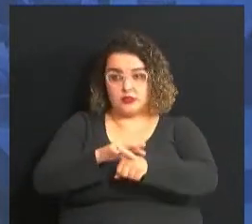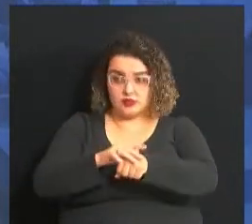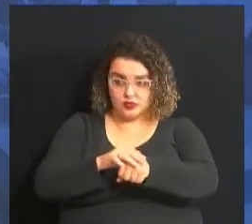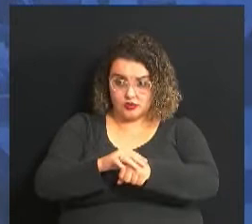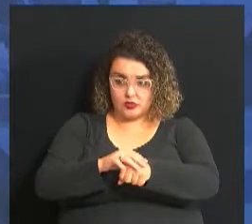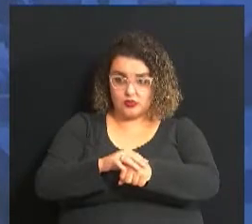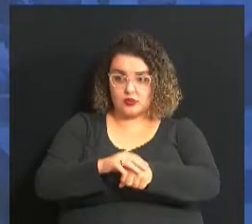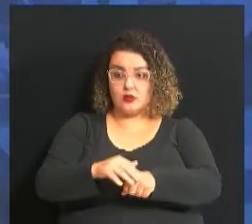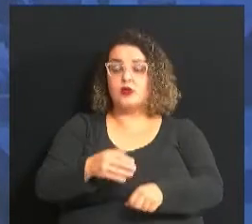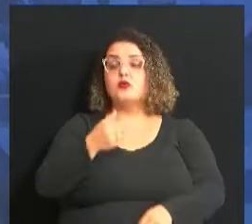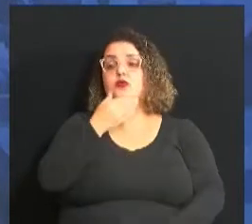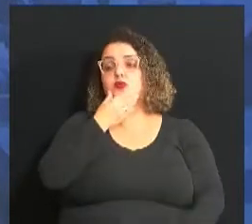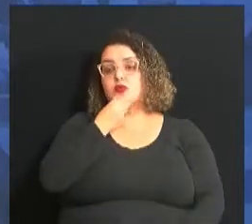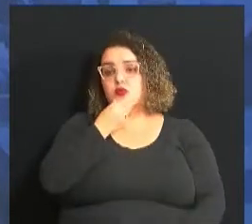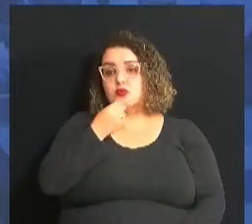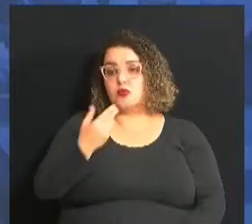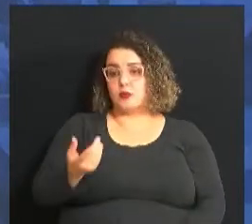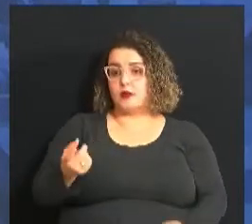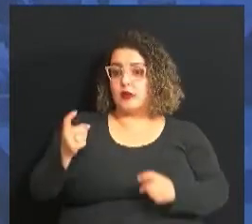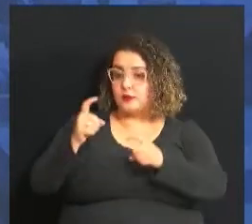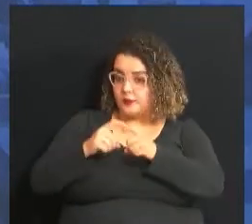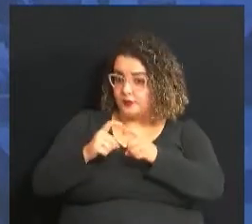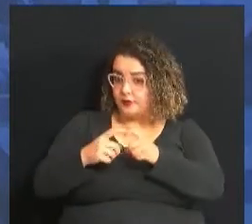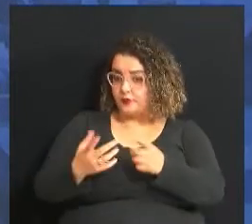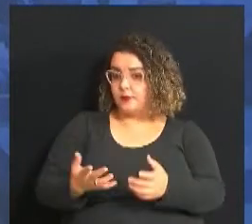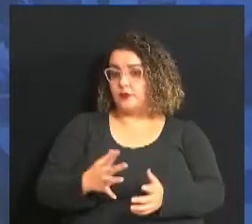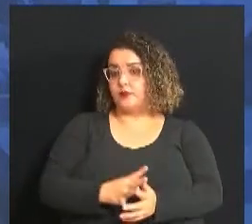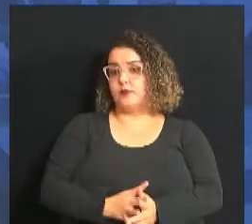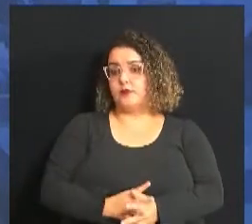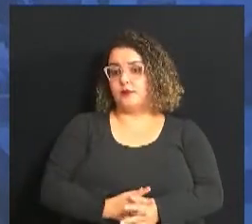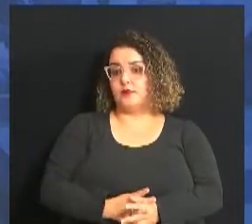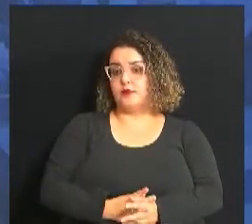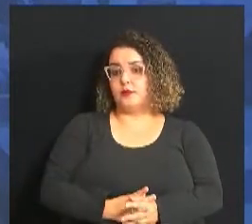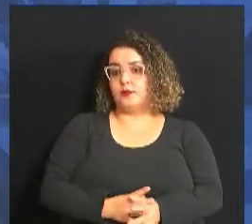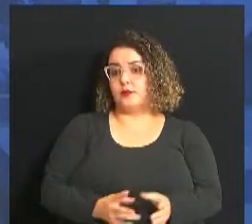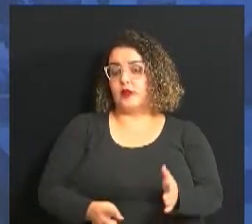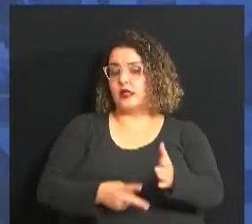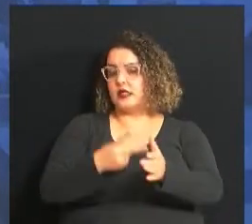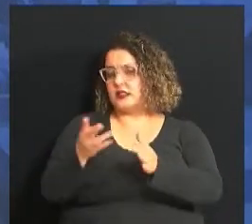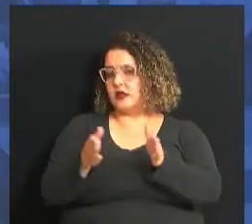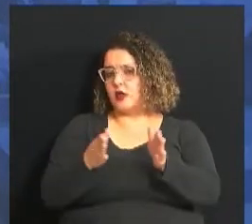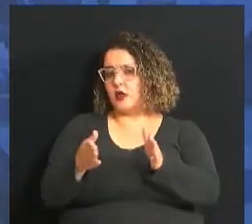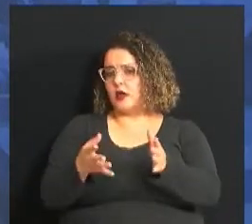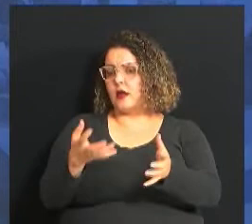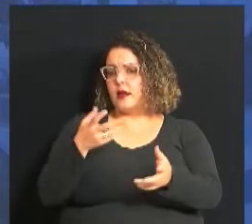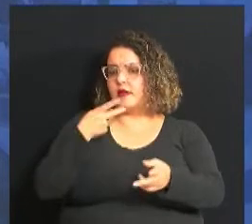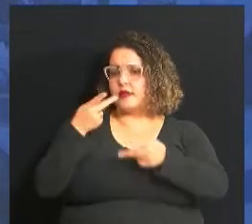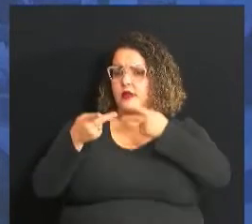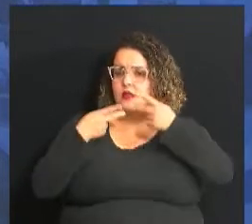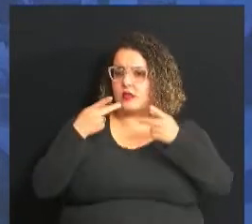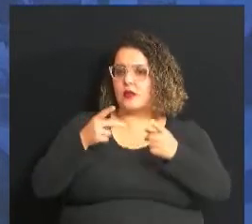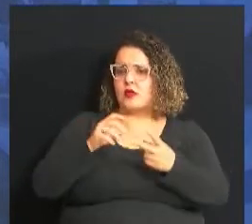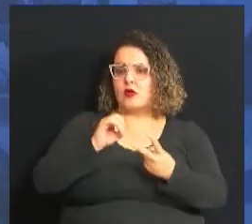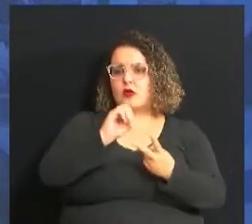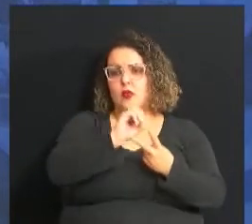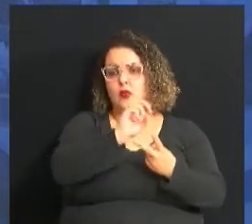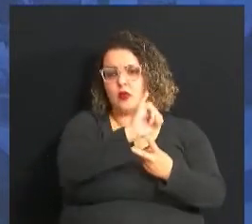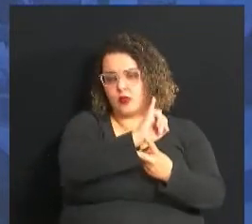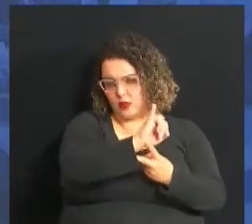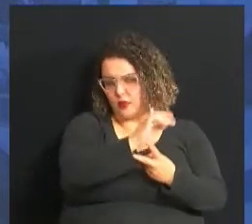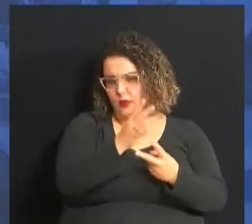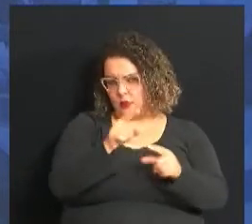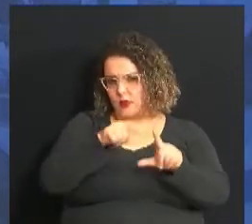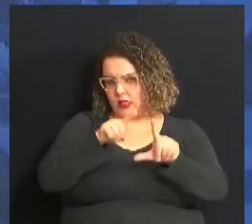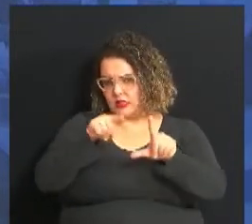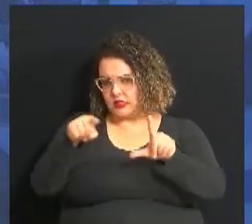os homens. Doutor, agora abrindo aí esse segundo bloco, eu queria comentar uma estatística com o senhor.